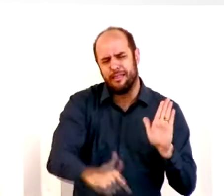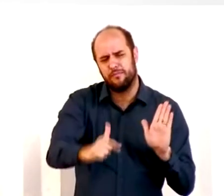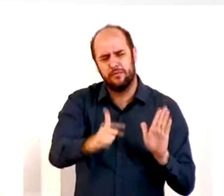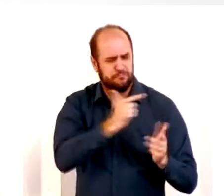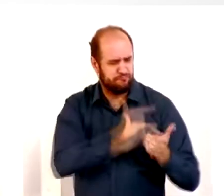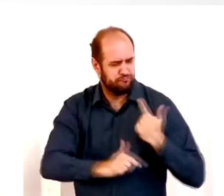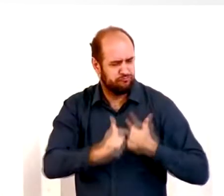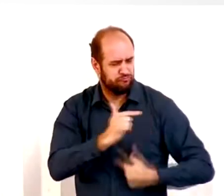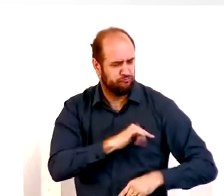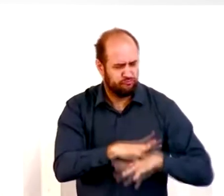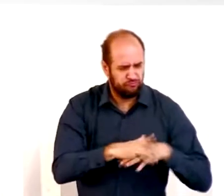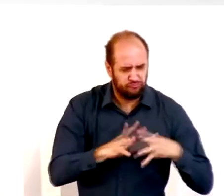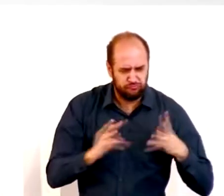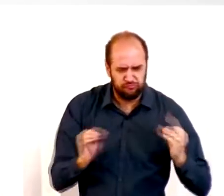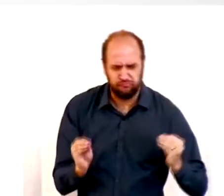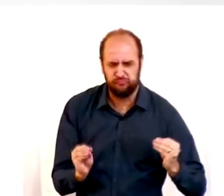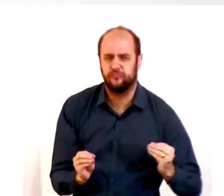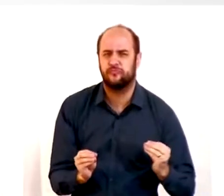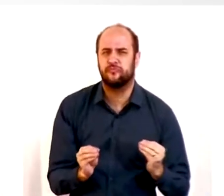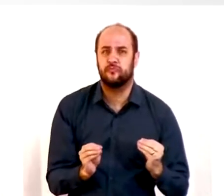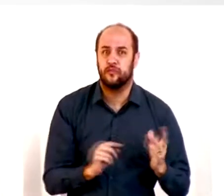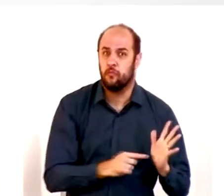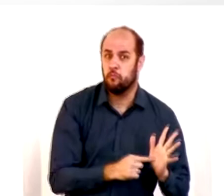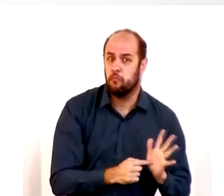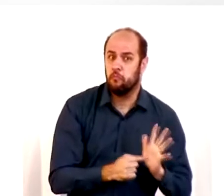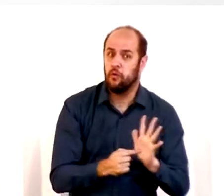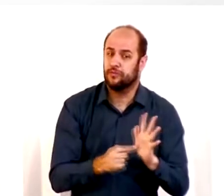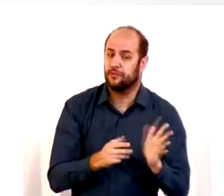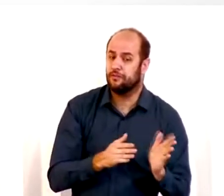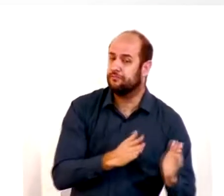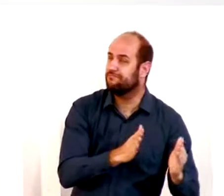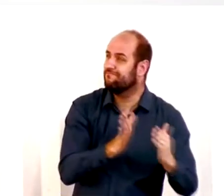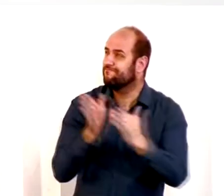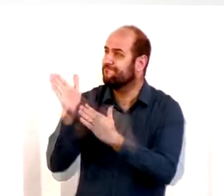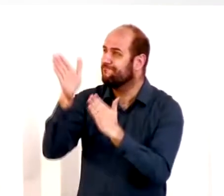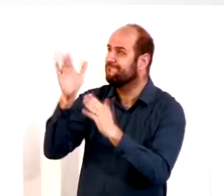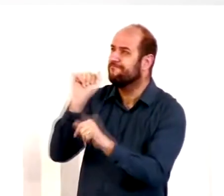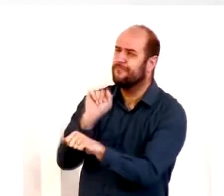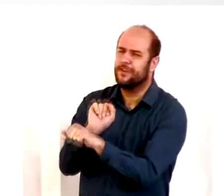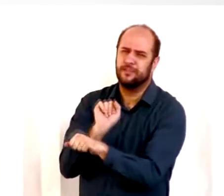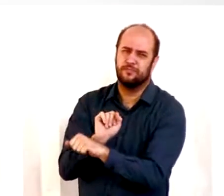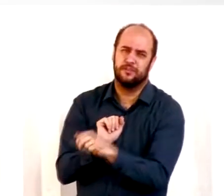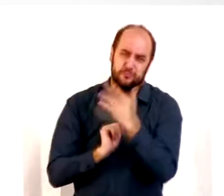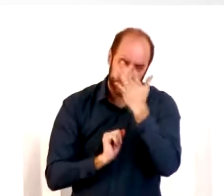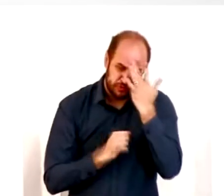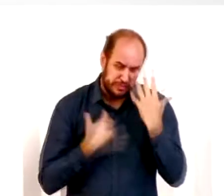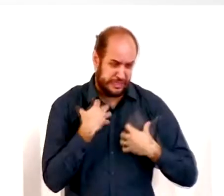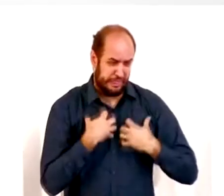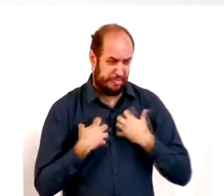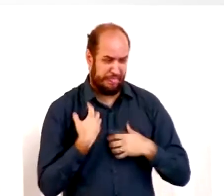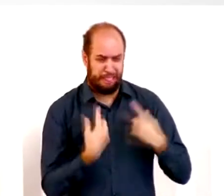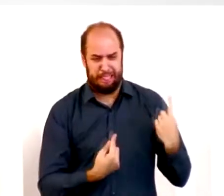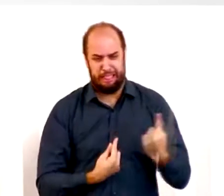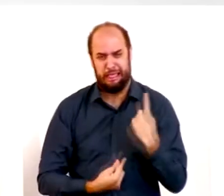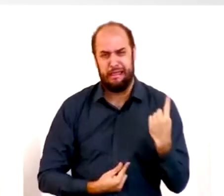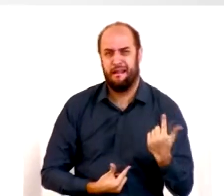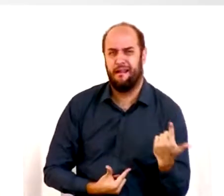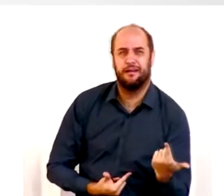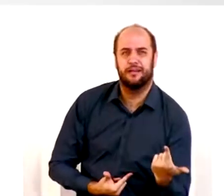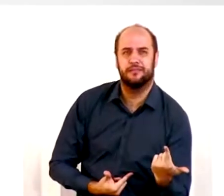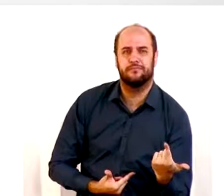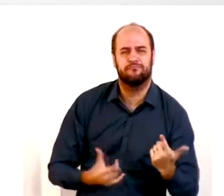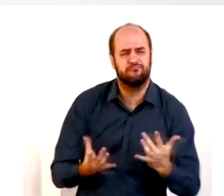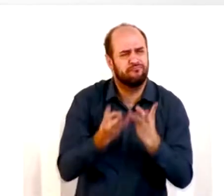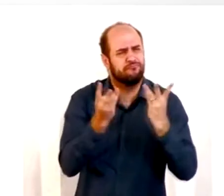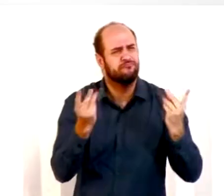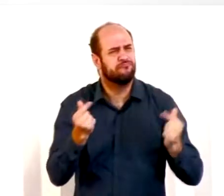pela carne. Ela vai apontar um caminho de esperança ao que está desesperado. A excelência da